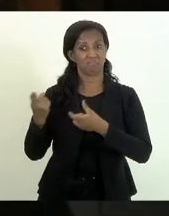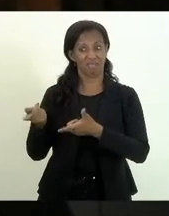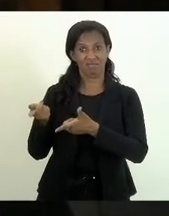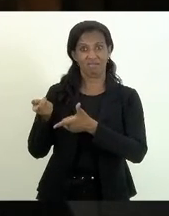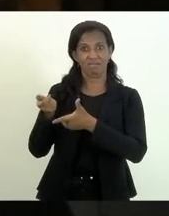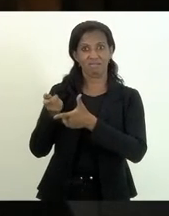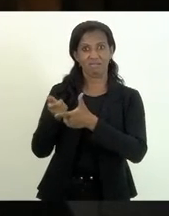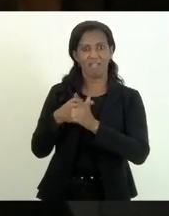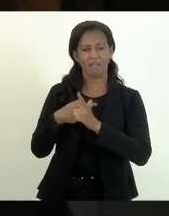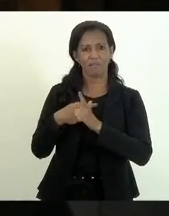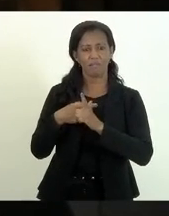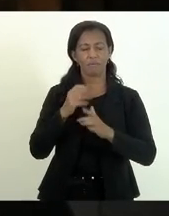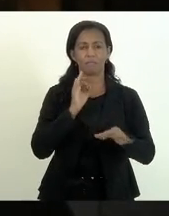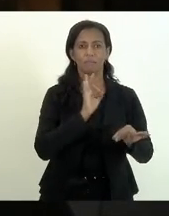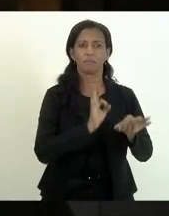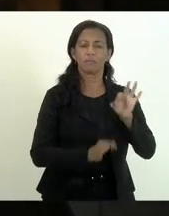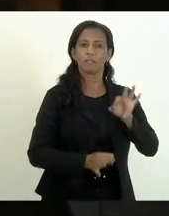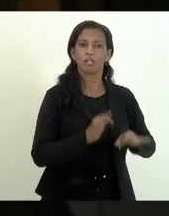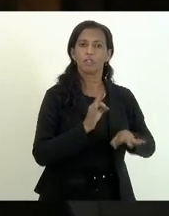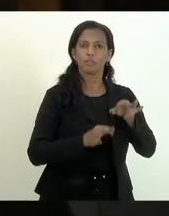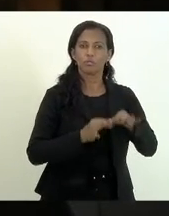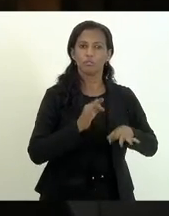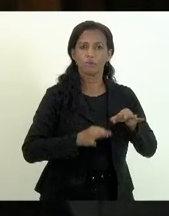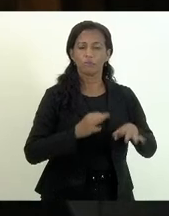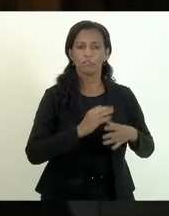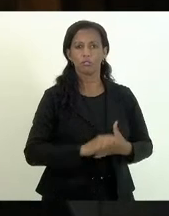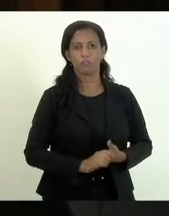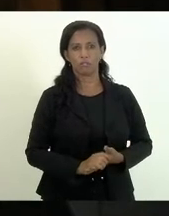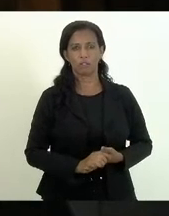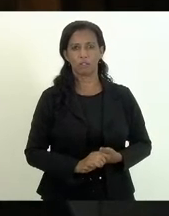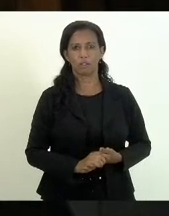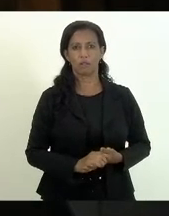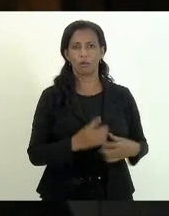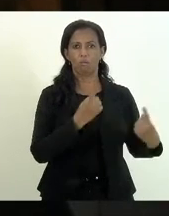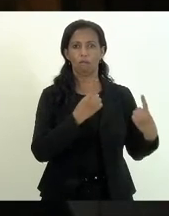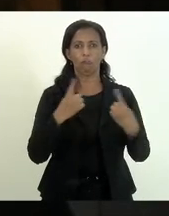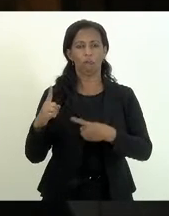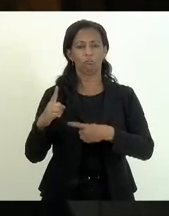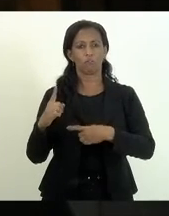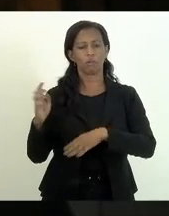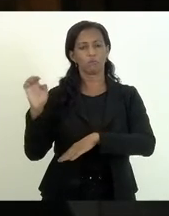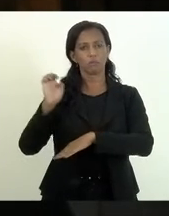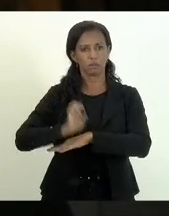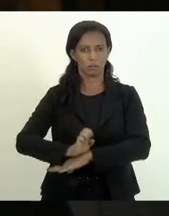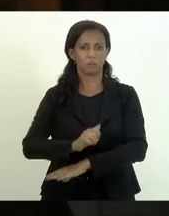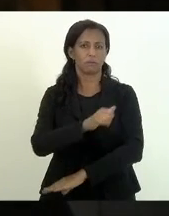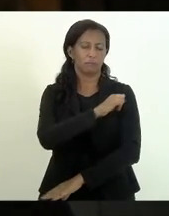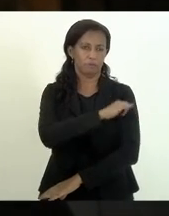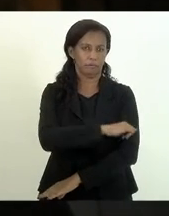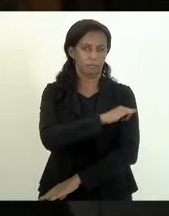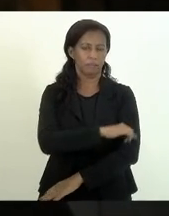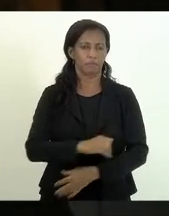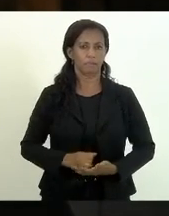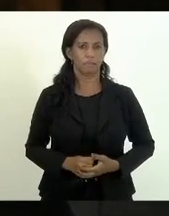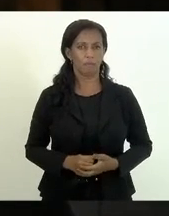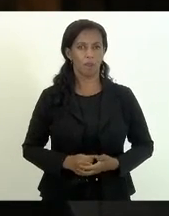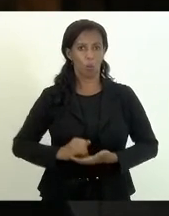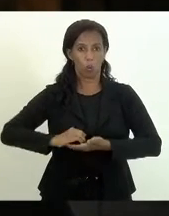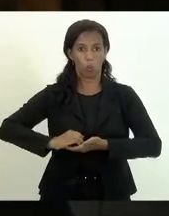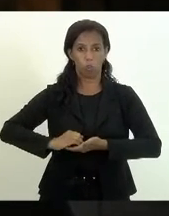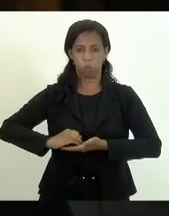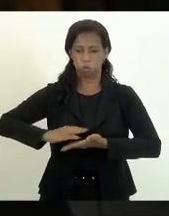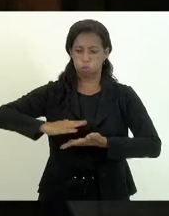ou demanda na justiça litiga contra o estado do Rio de Janeiro o